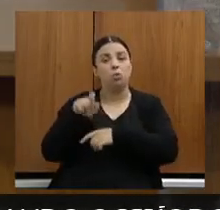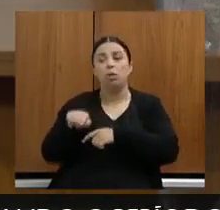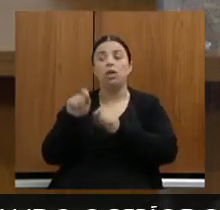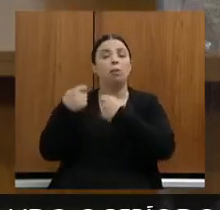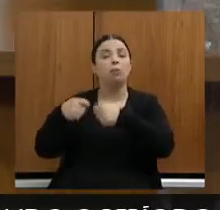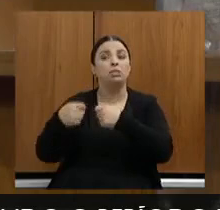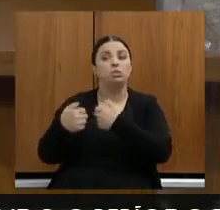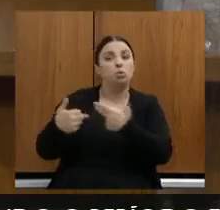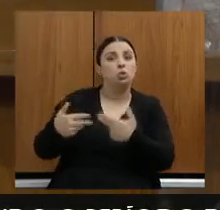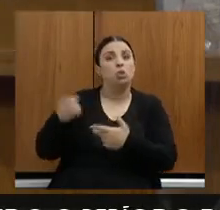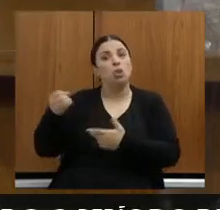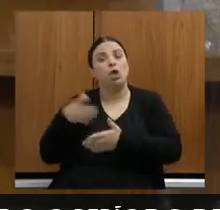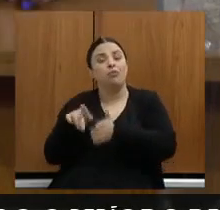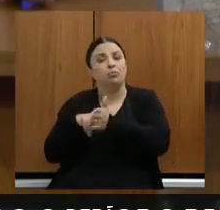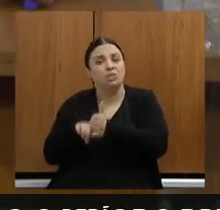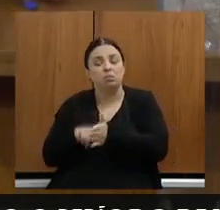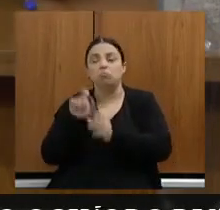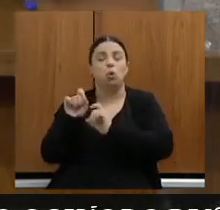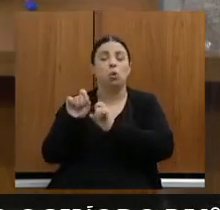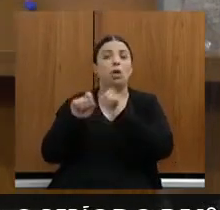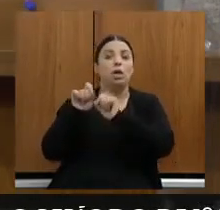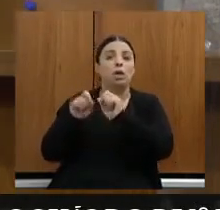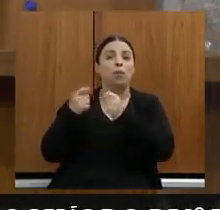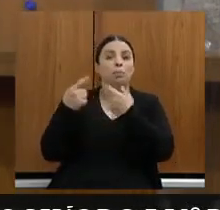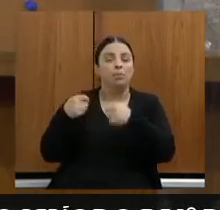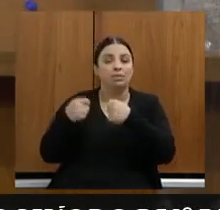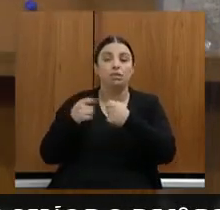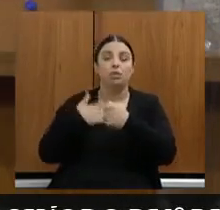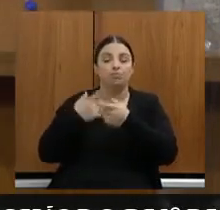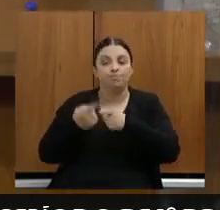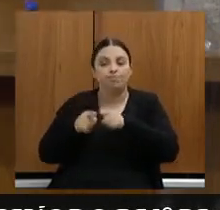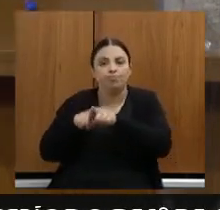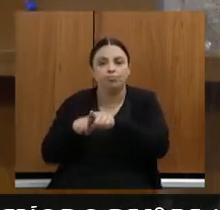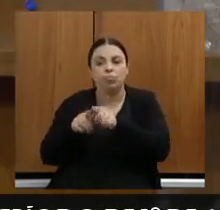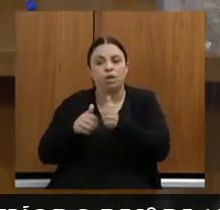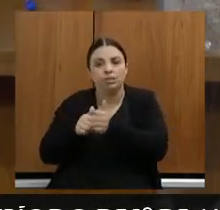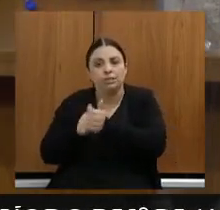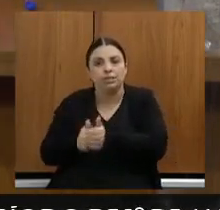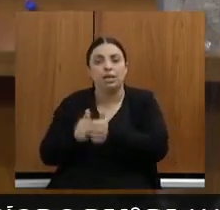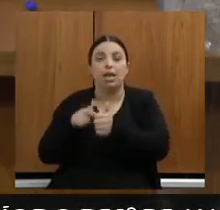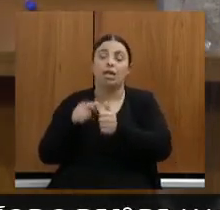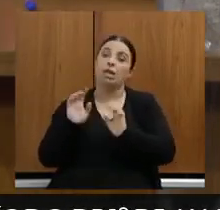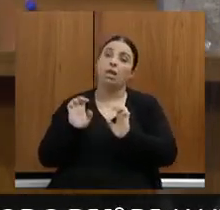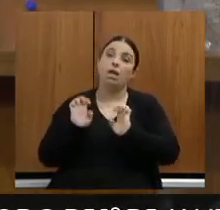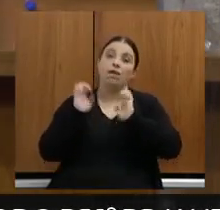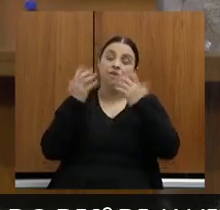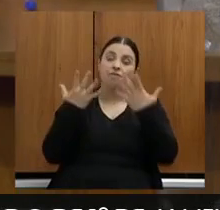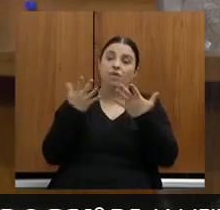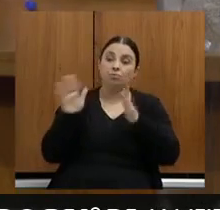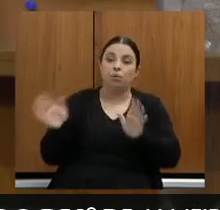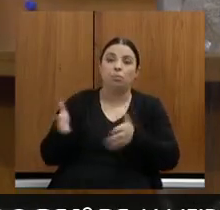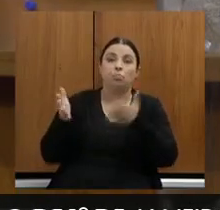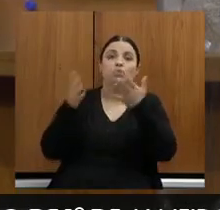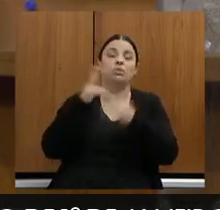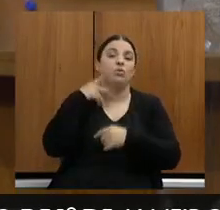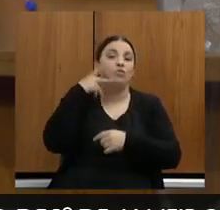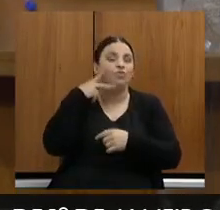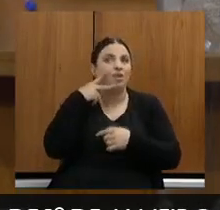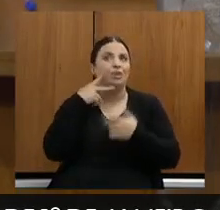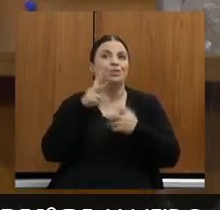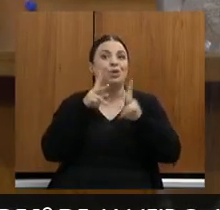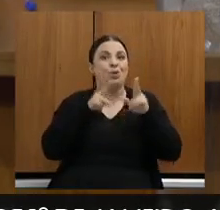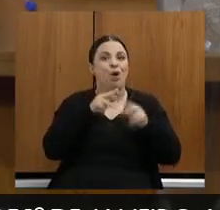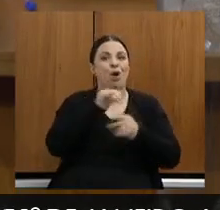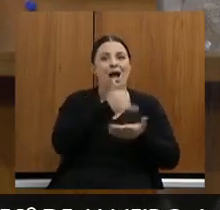cultivares alinhar e também organizar eventos uma promoção que nossos vinhos assim como os nossos azeites e queijos